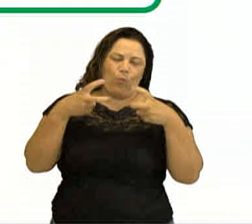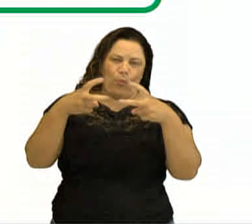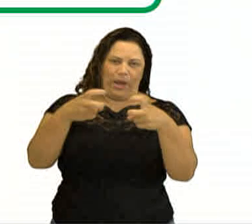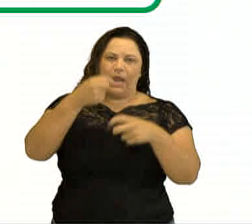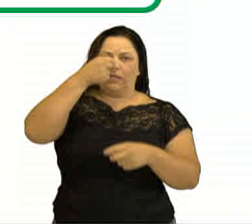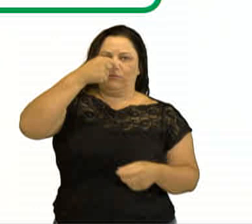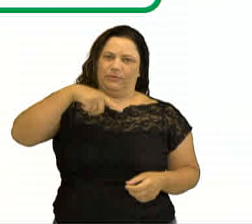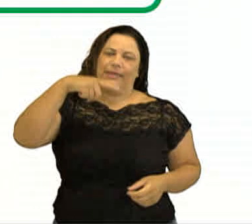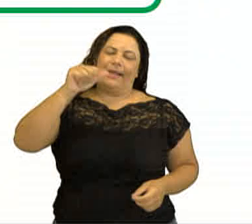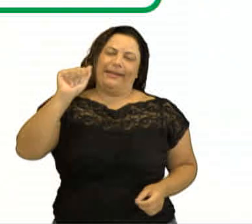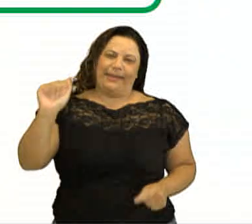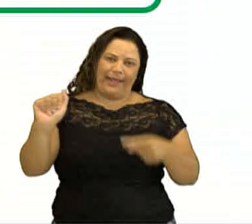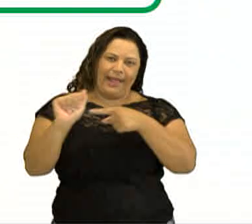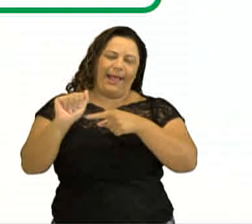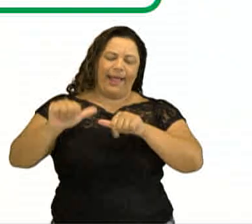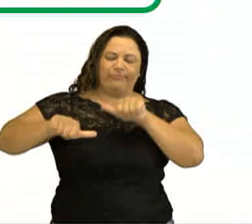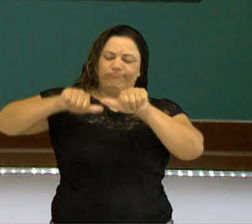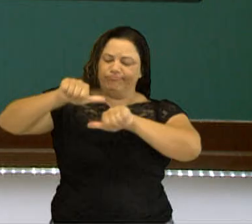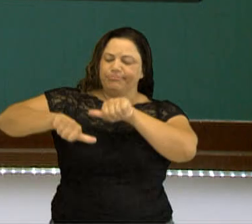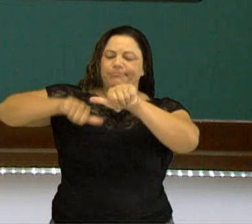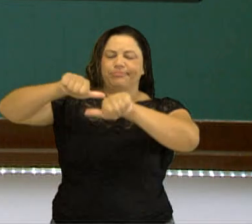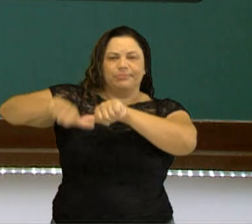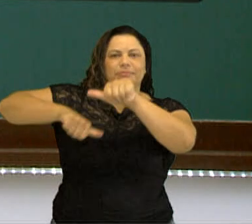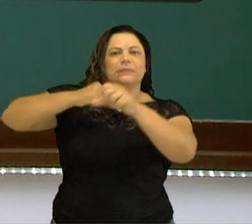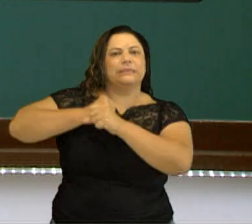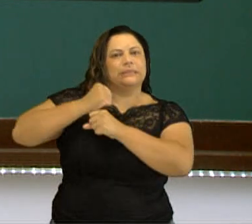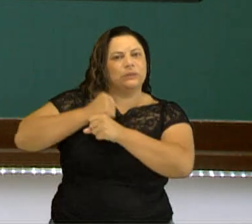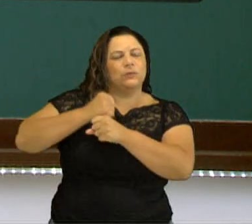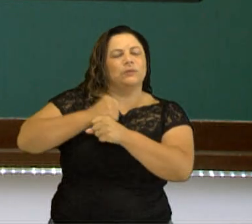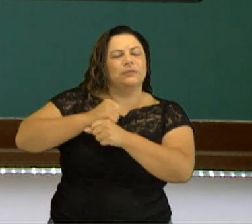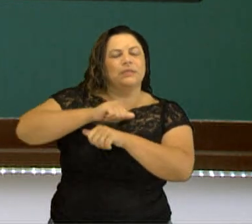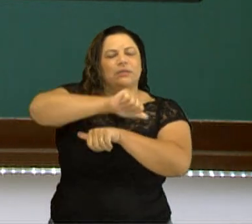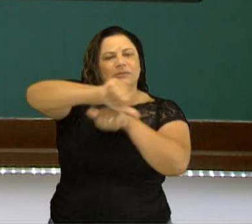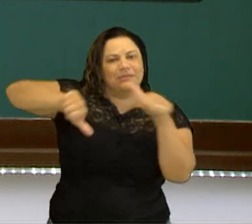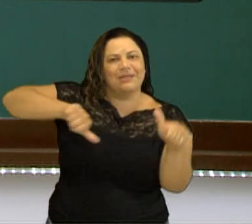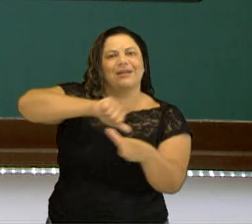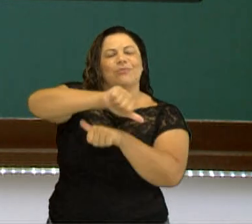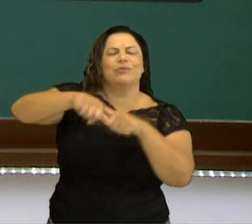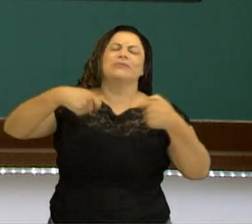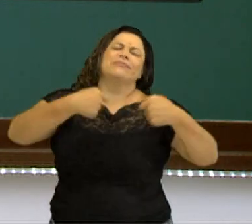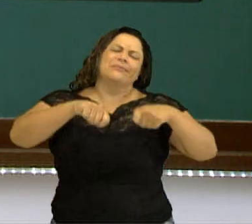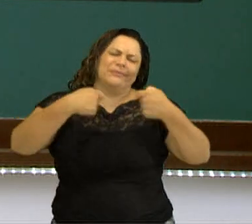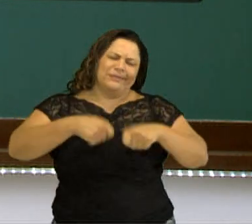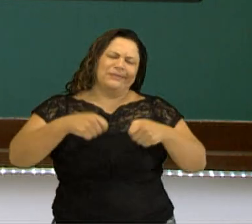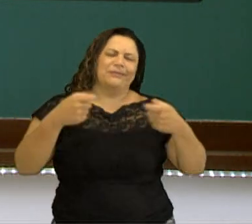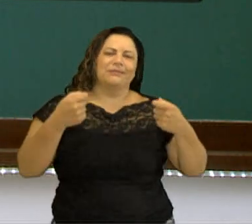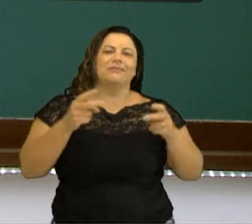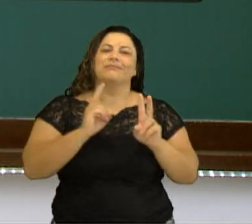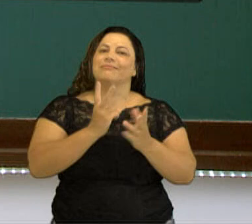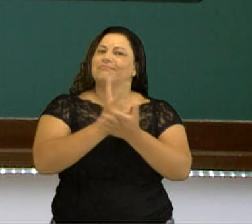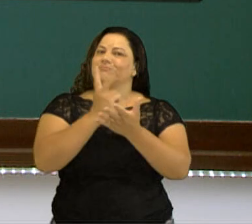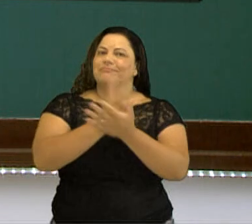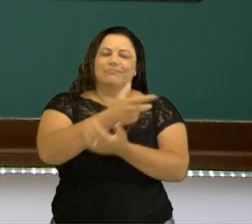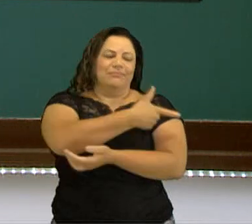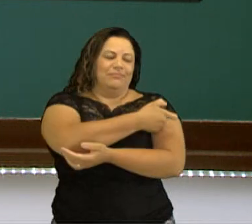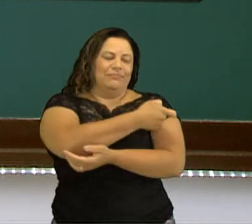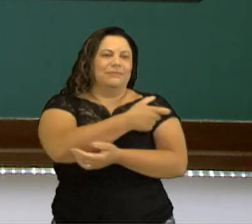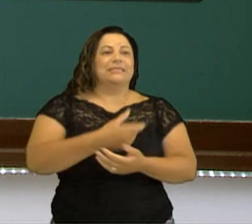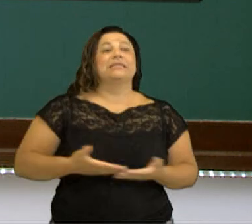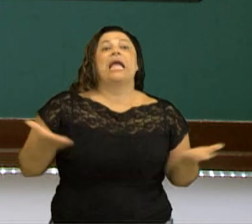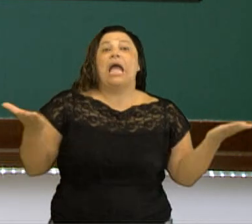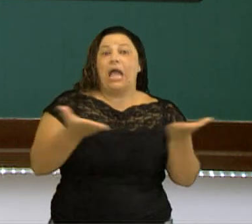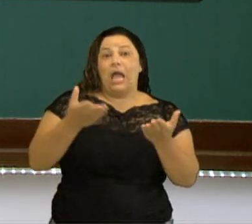de mutação e todos os anos eles têm essas modificações, por isso precisamos sempre tomar as vacinas. Agora a gente